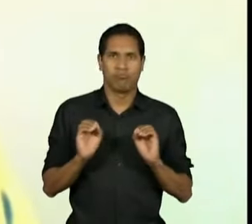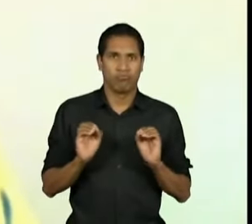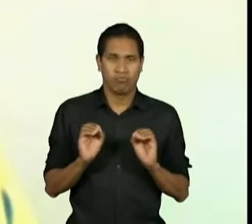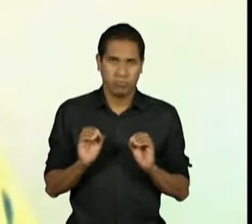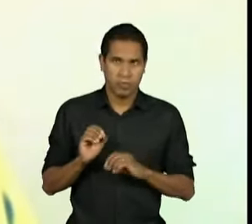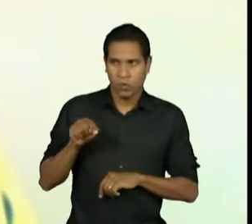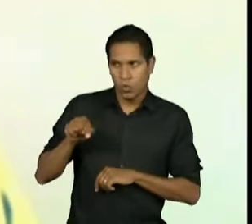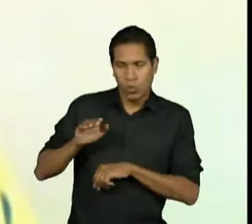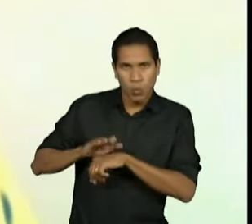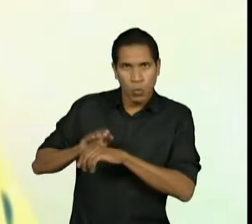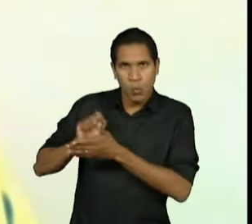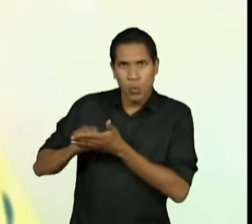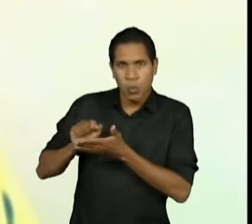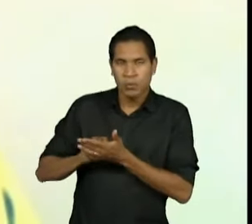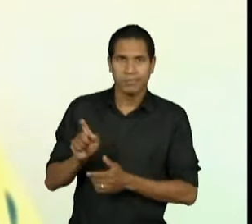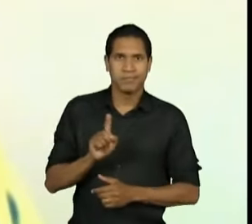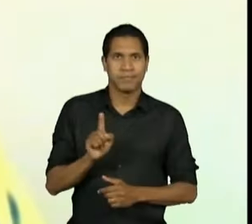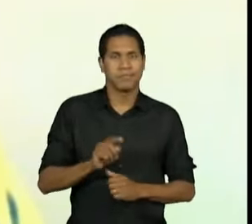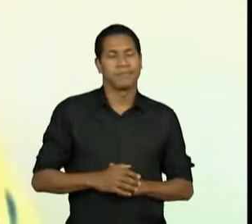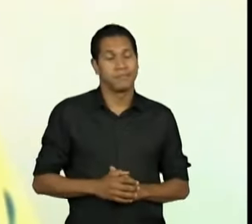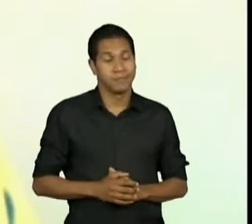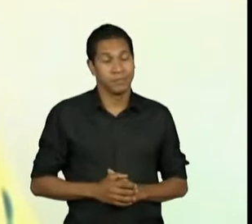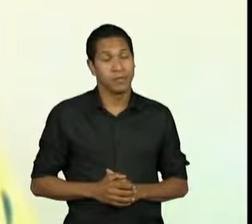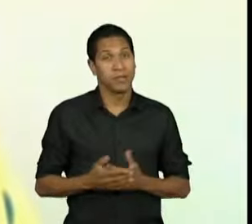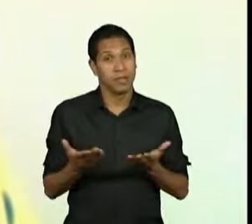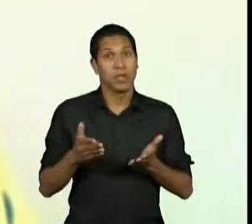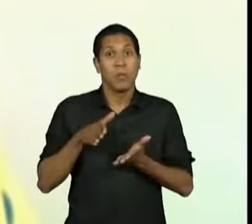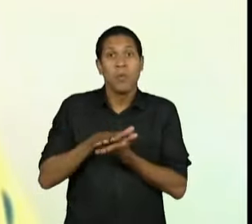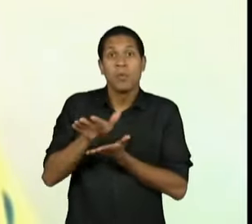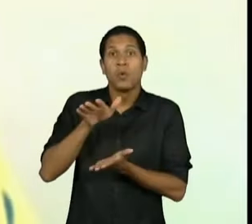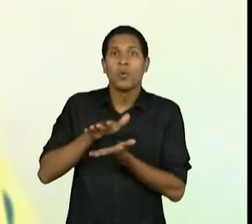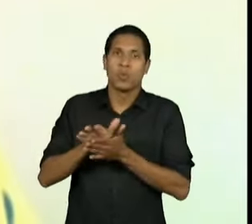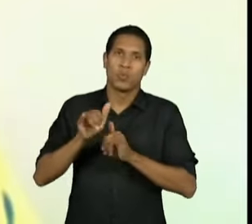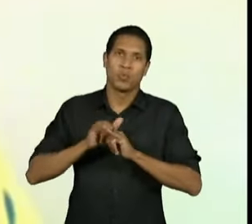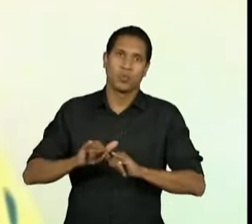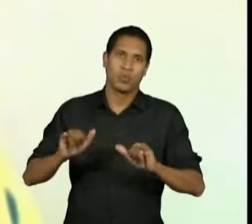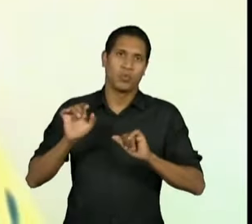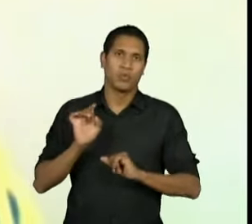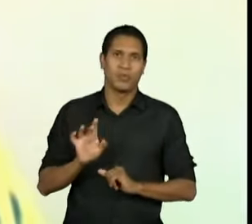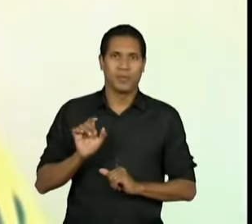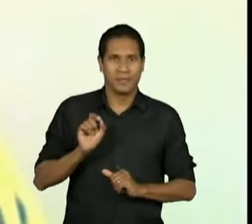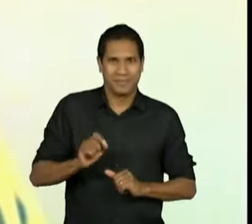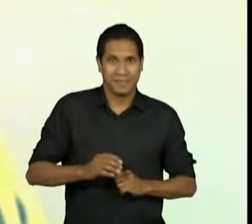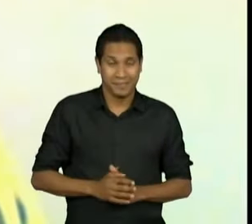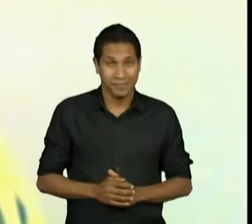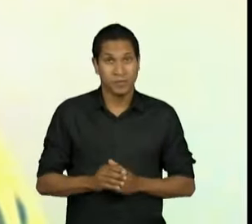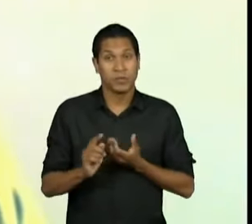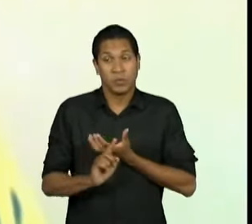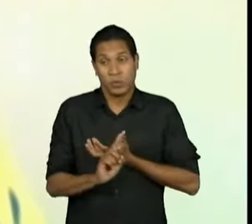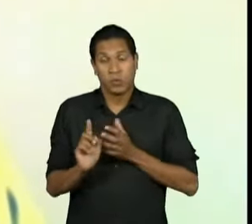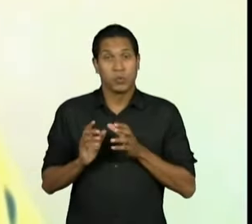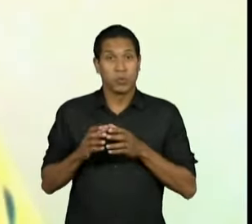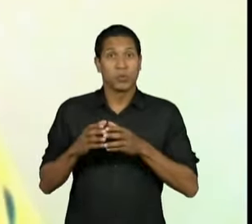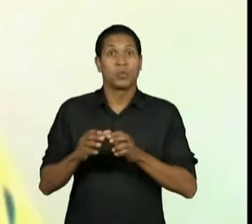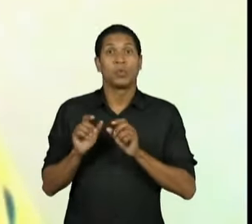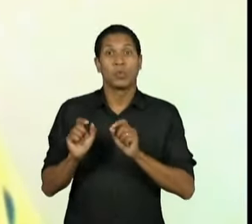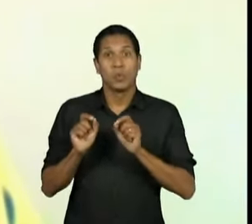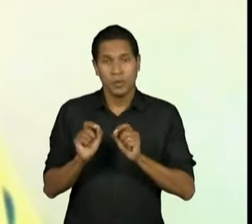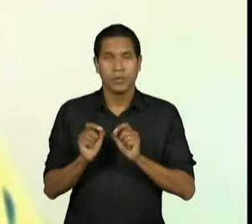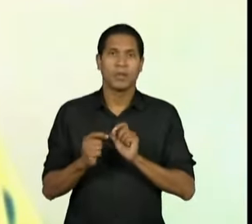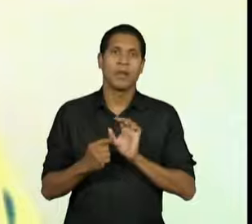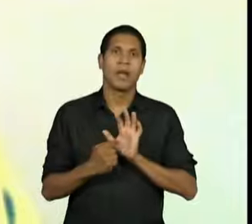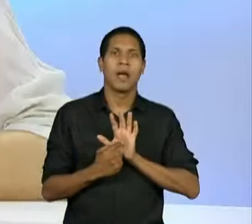conselho que escreveu o texto de Carolina. O conselho publicou o texto de Carolina. E o conselho buscou